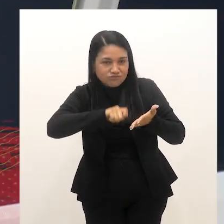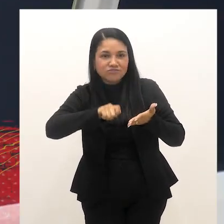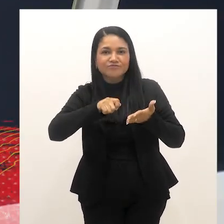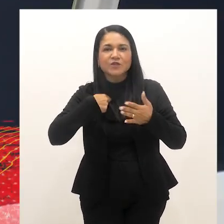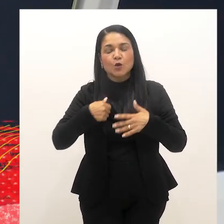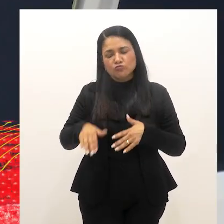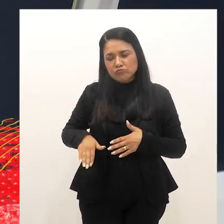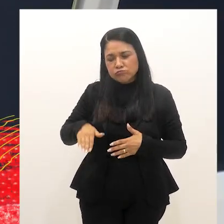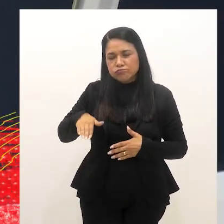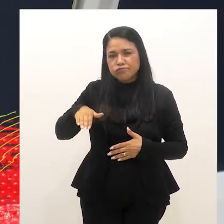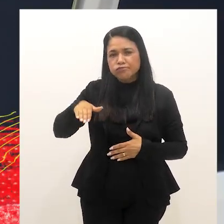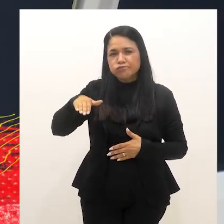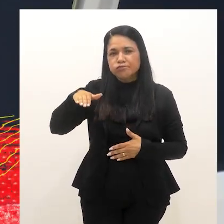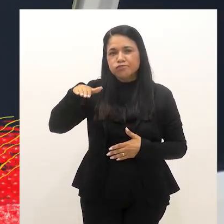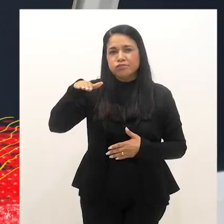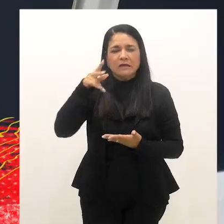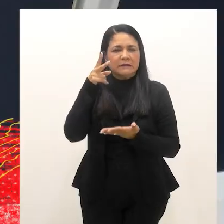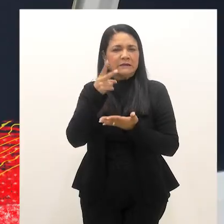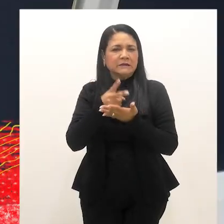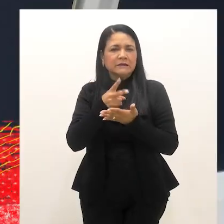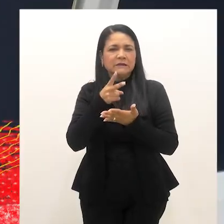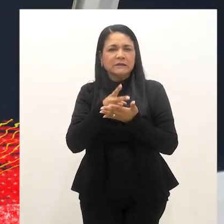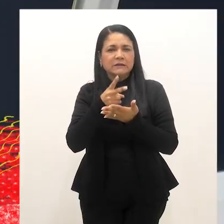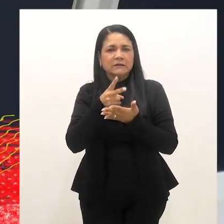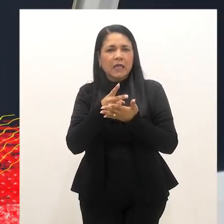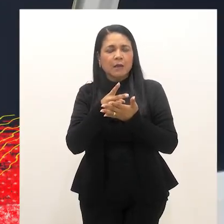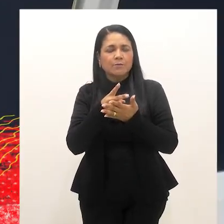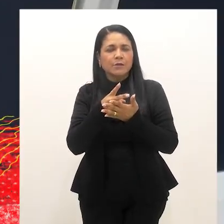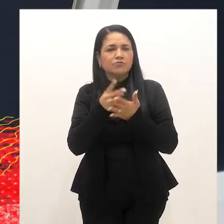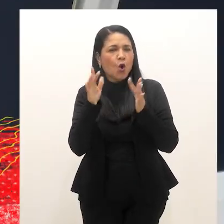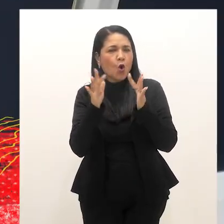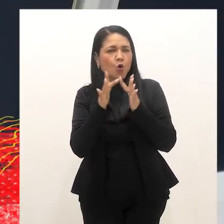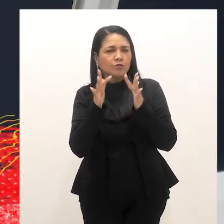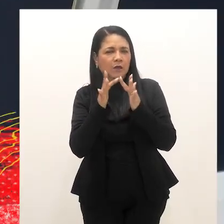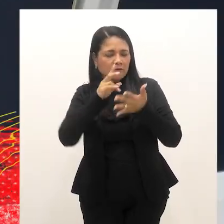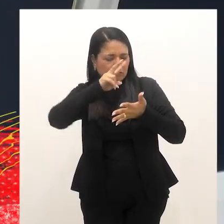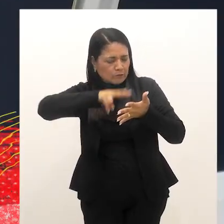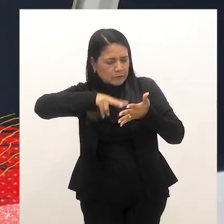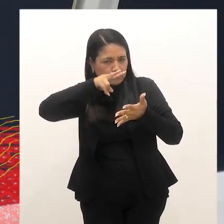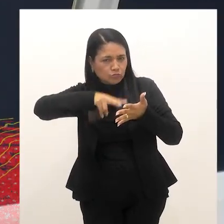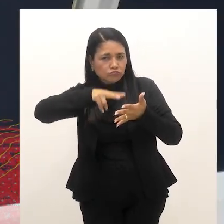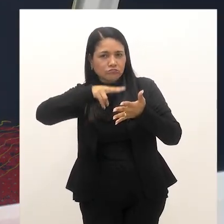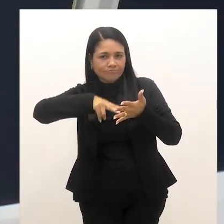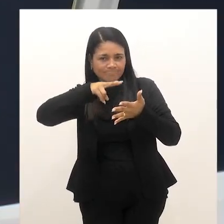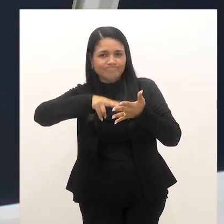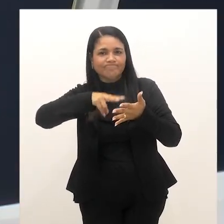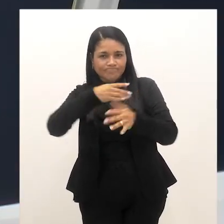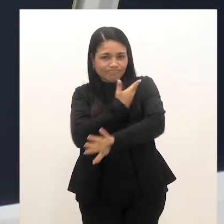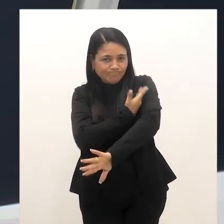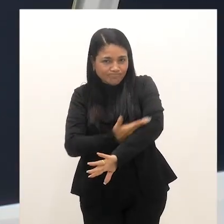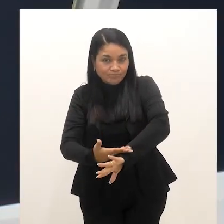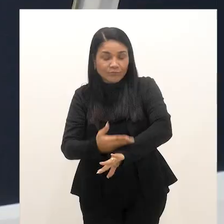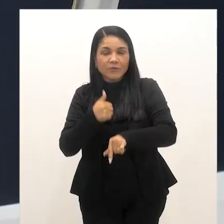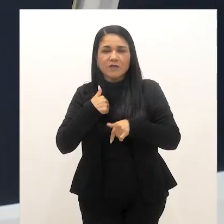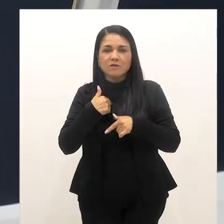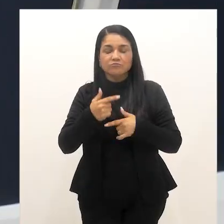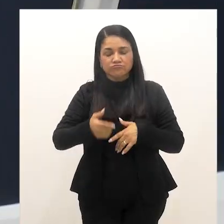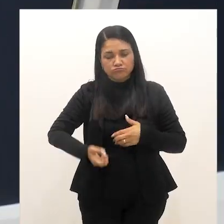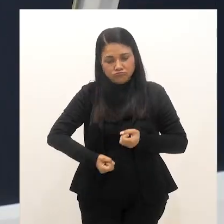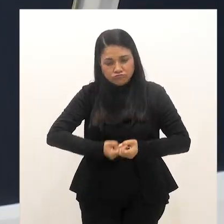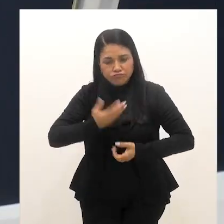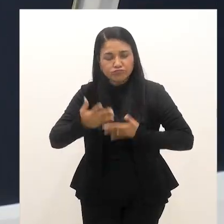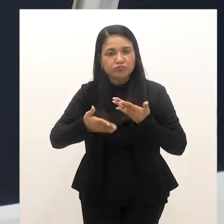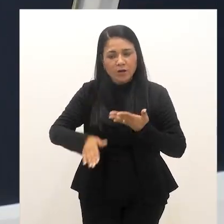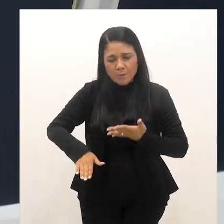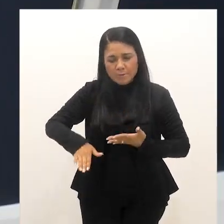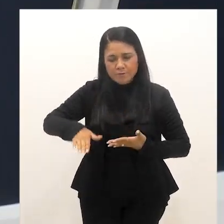muito novo, como eu sempre tive esse hábito da leitura, né? Eu esboçava, quando eu